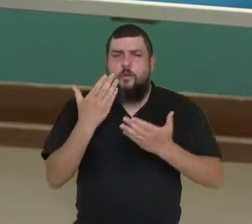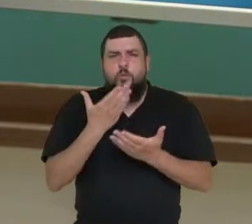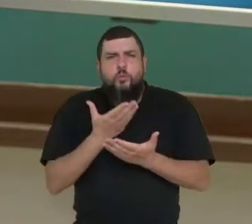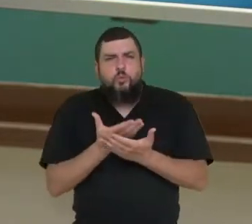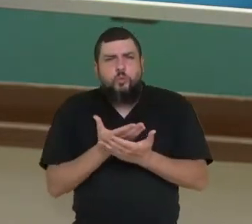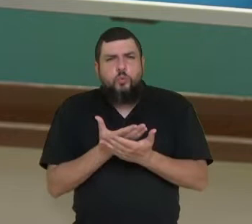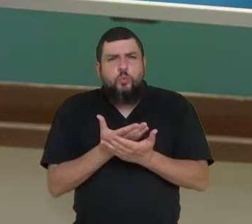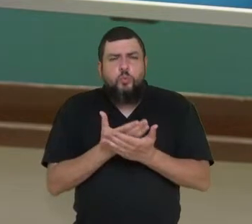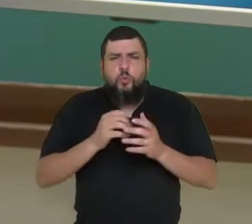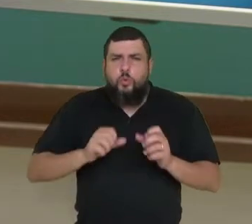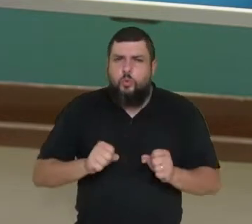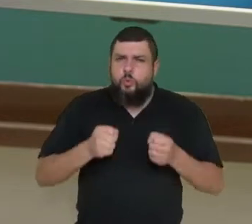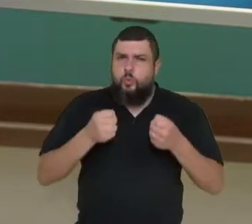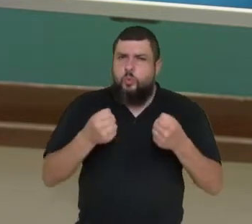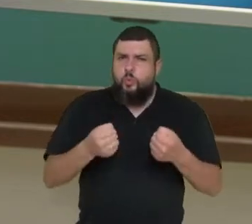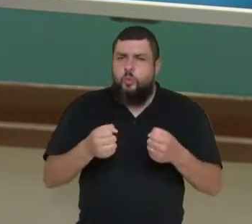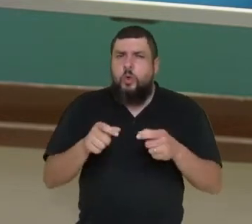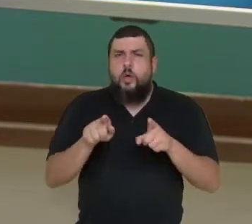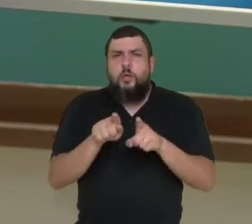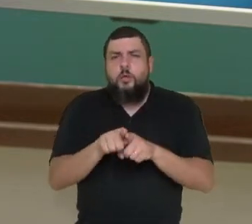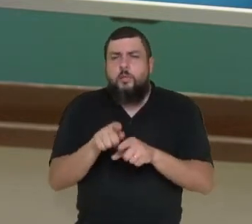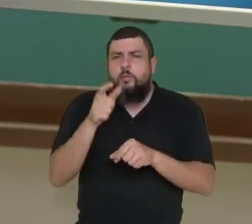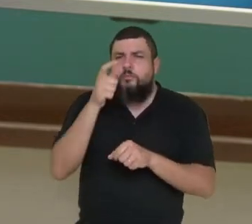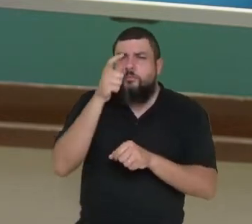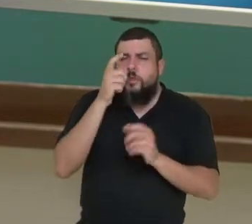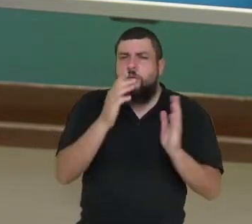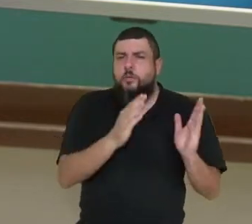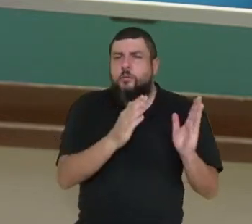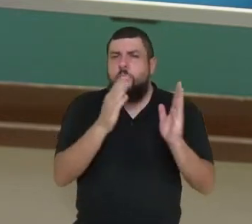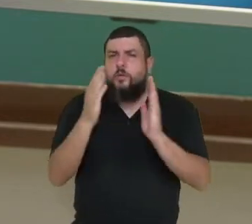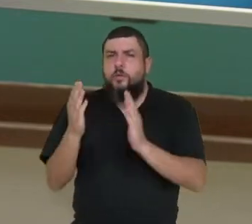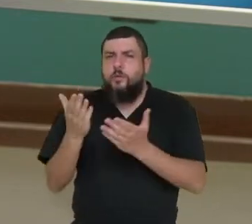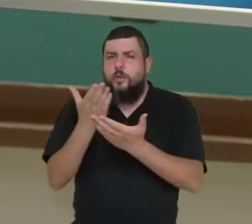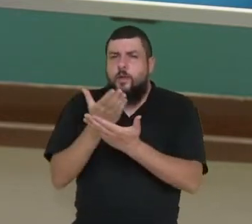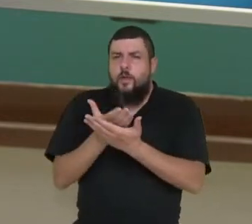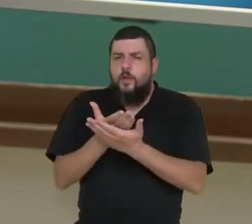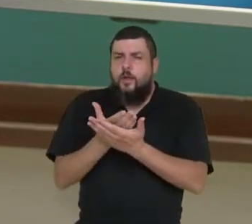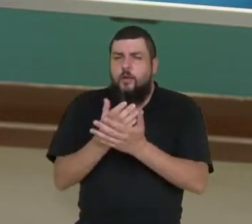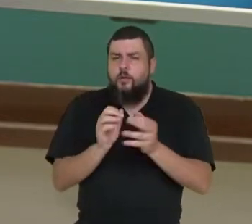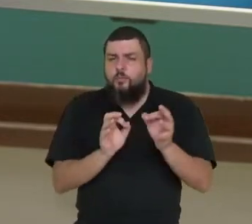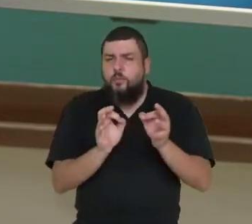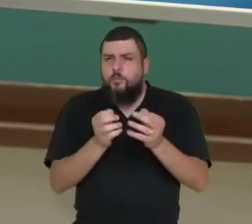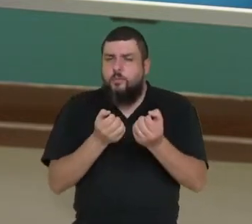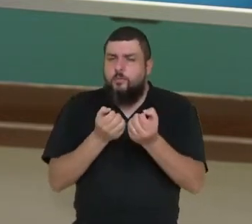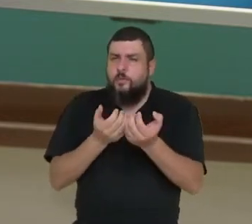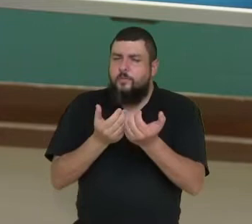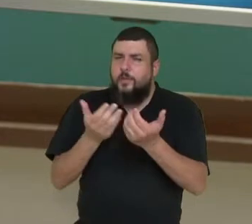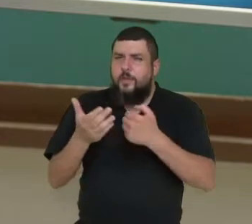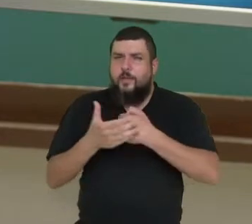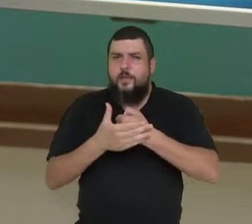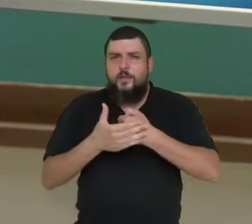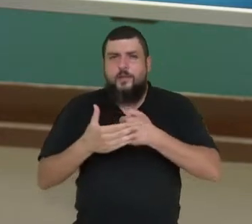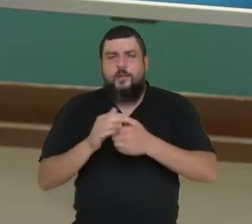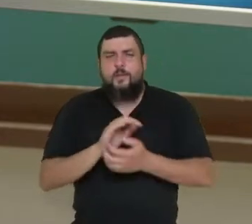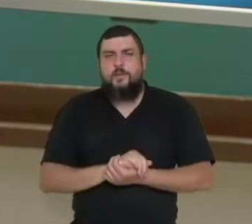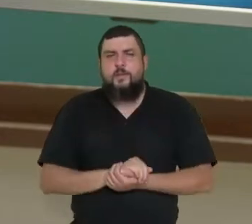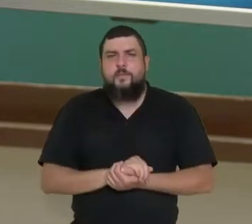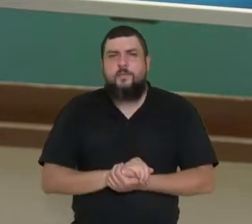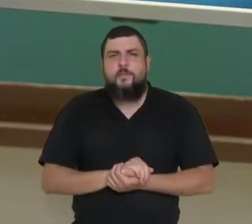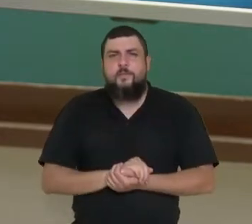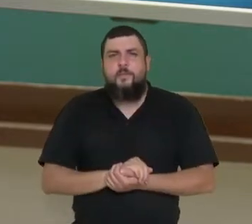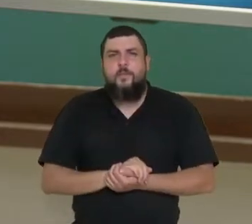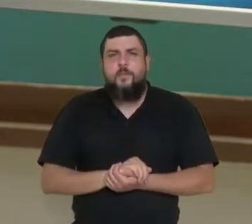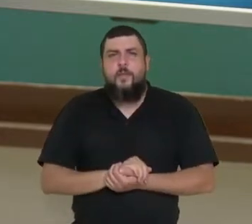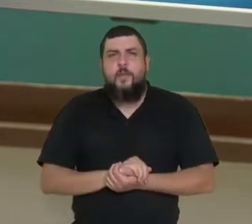vocês, prestigiando as nossas videoaulas que são sempre preparadas aí com muito carinho. Está aqui fazendo a docência